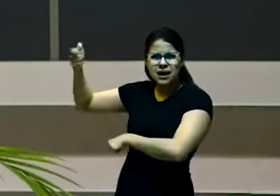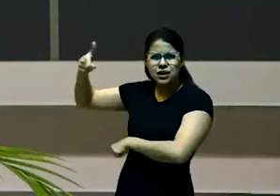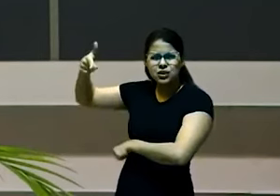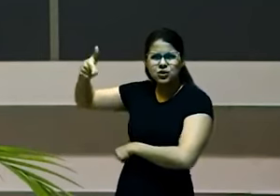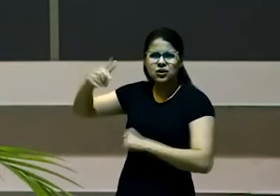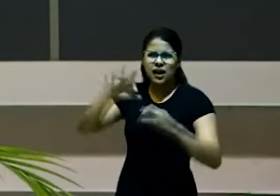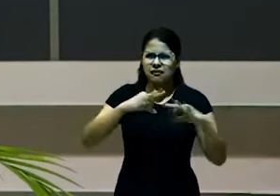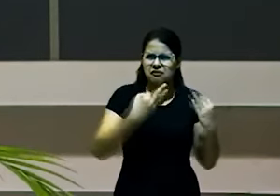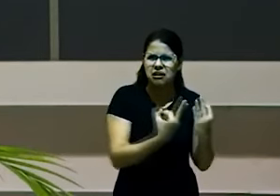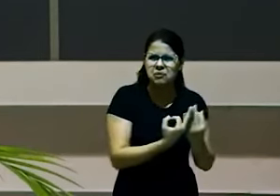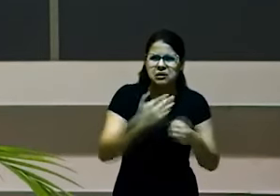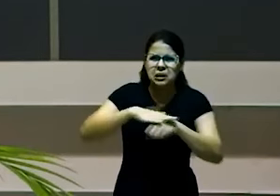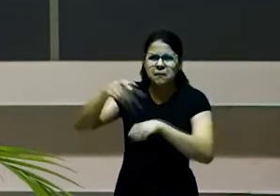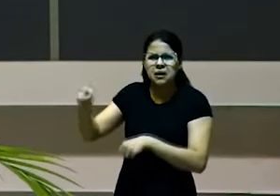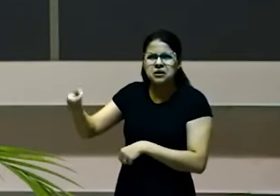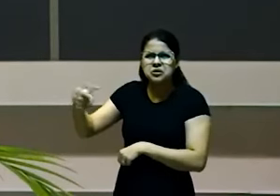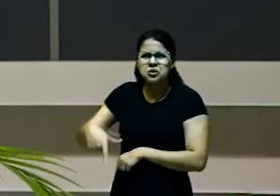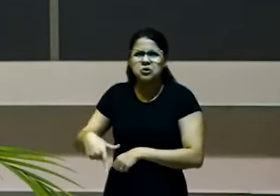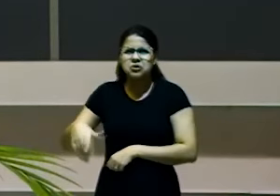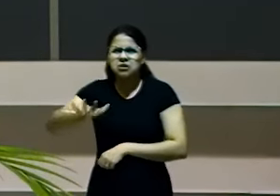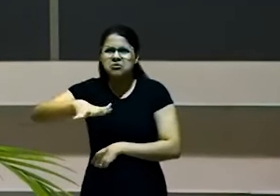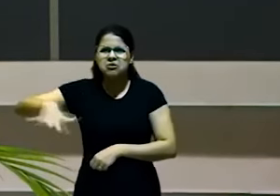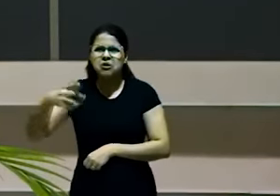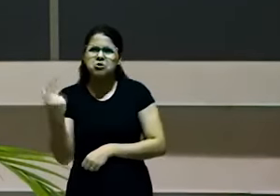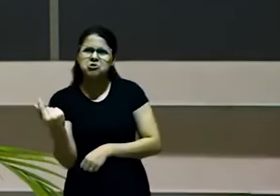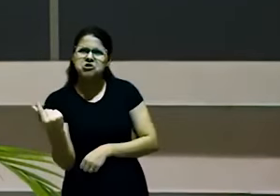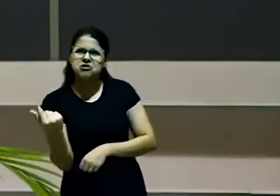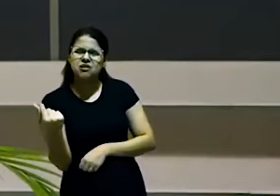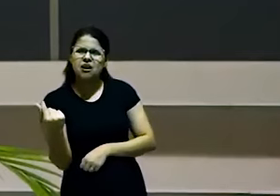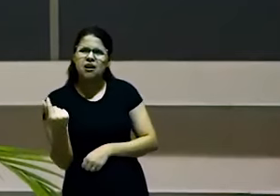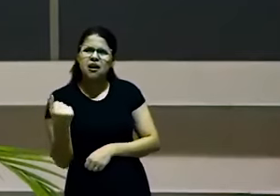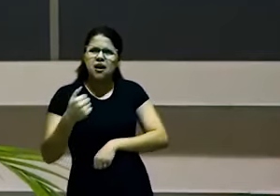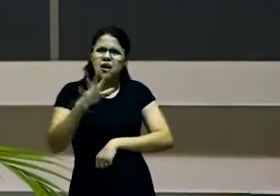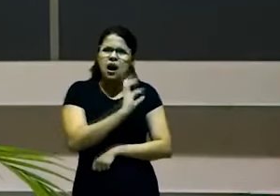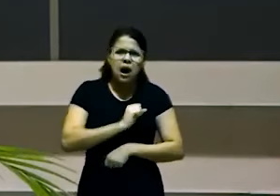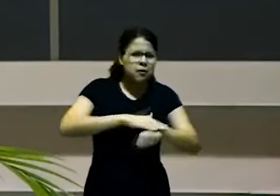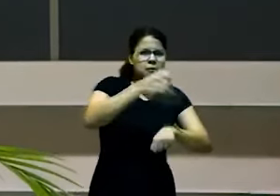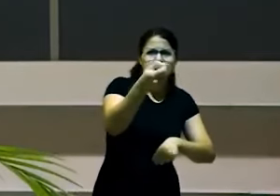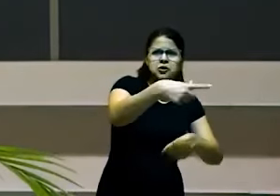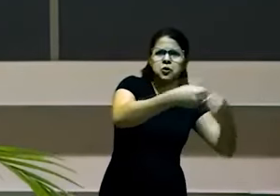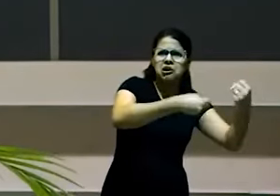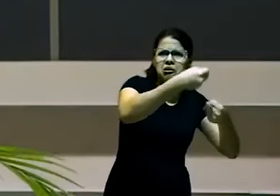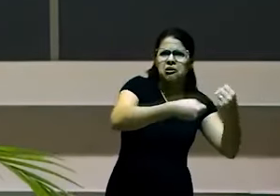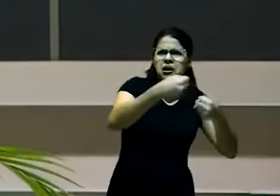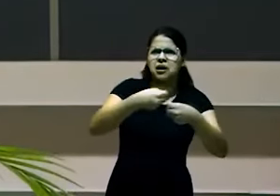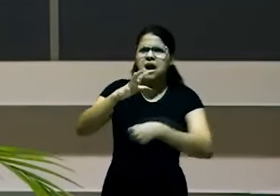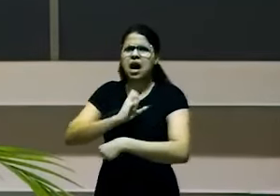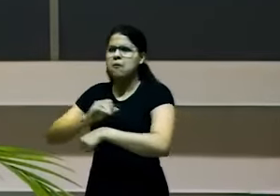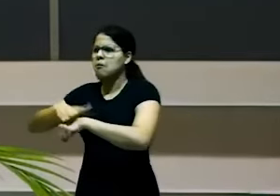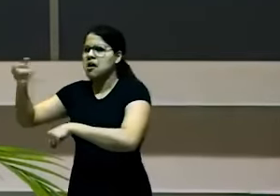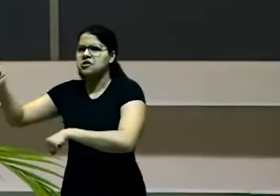minha casa eu te amo mais do que o que eu tenho no banco eu te amo mais do que o meu carro eu te amo mais do que meu